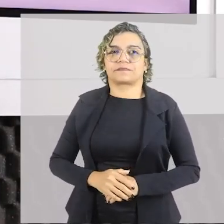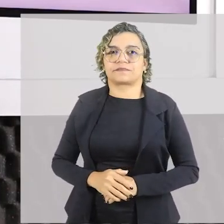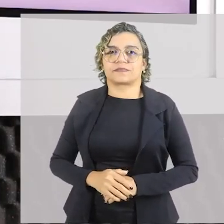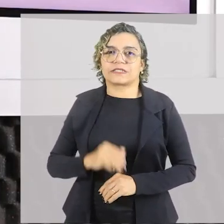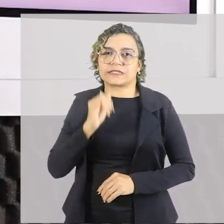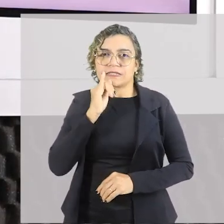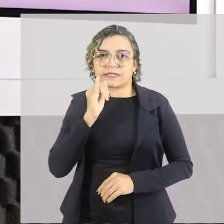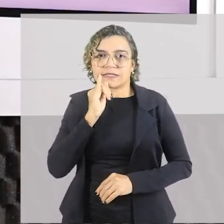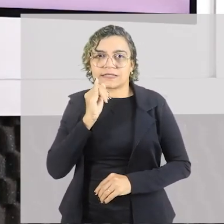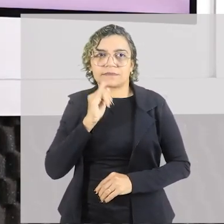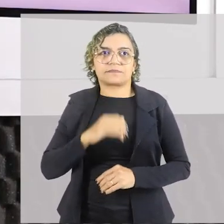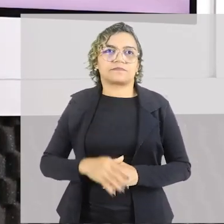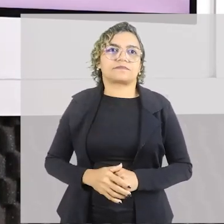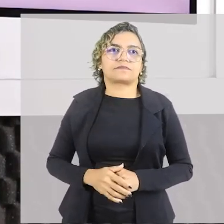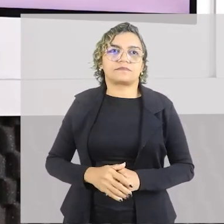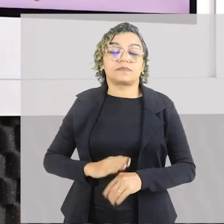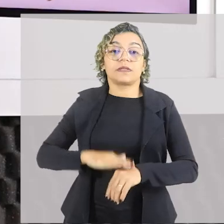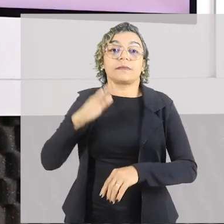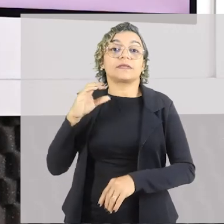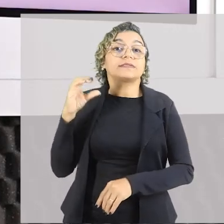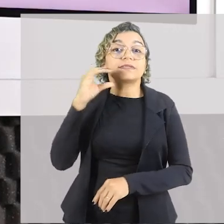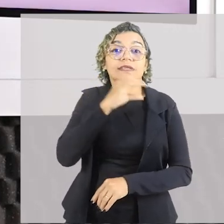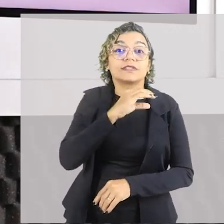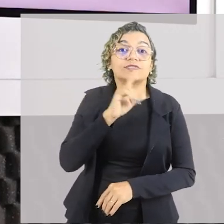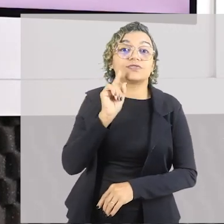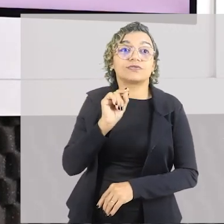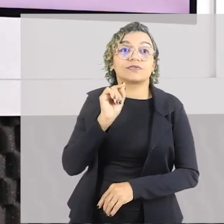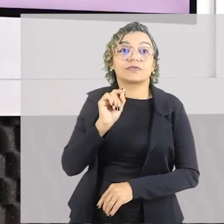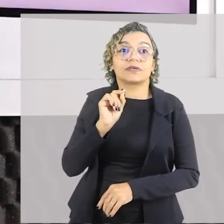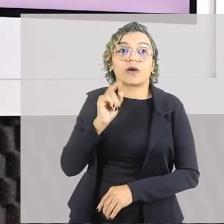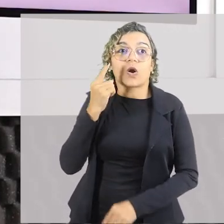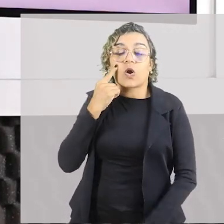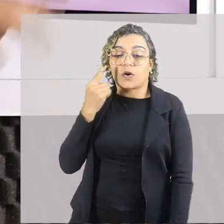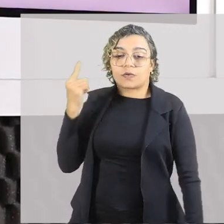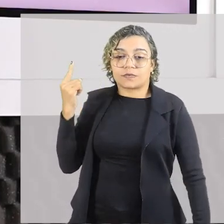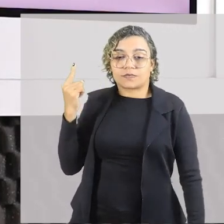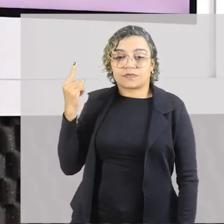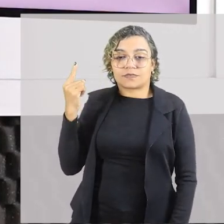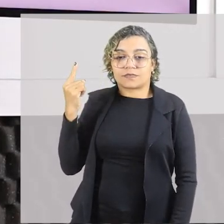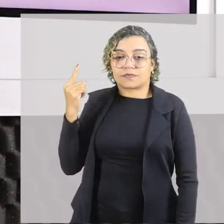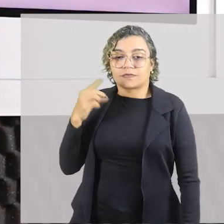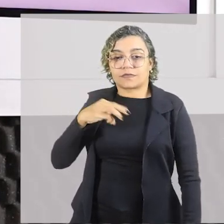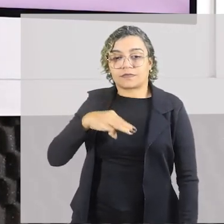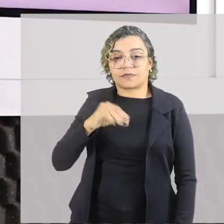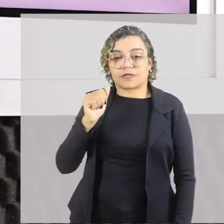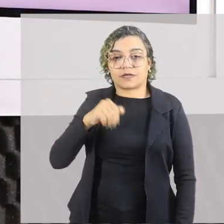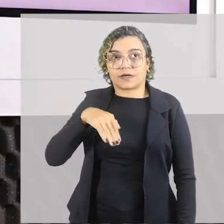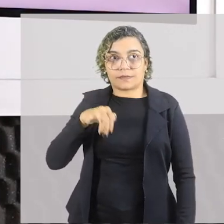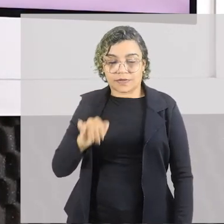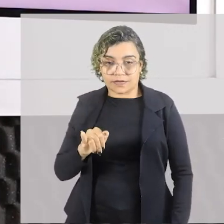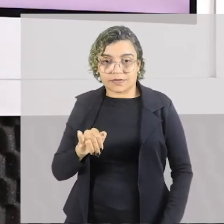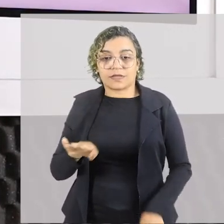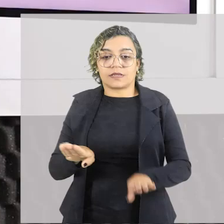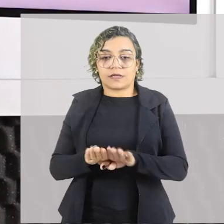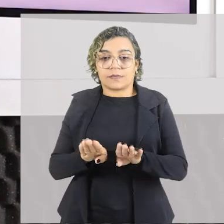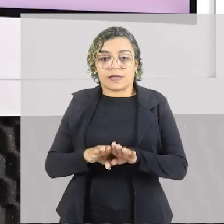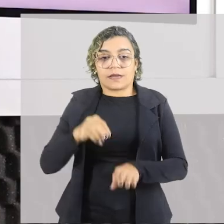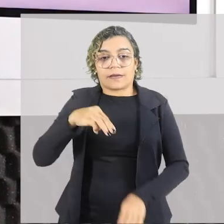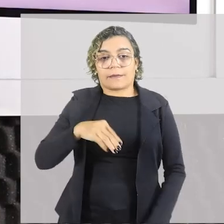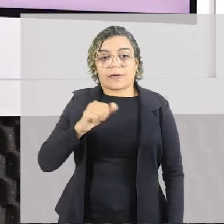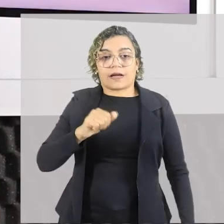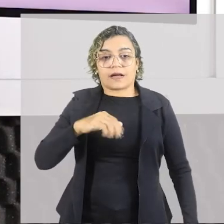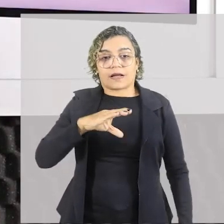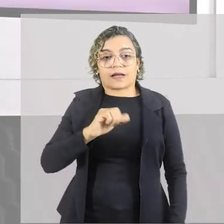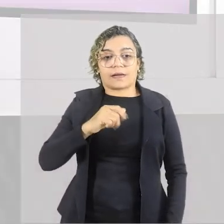vai me dar maior pressão de vapor. Quem está mais quente aqui, meu povo? Vai, Miami e Macapá. Miami e Macapá.